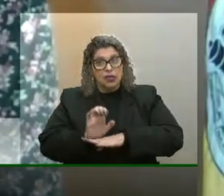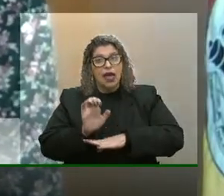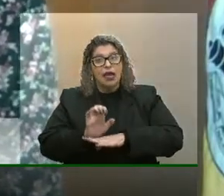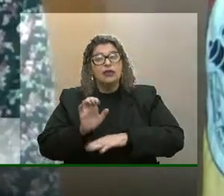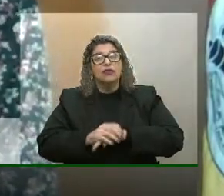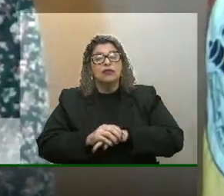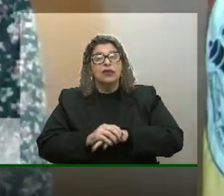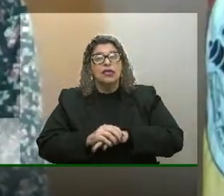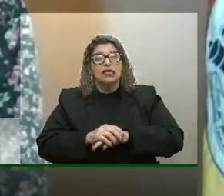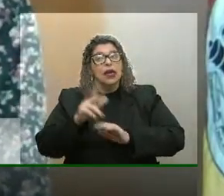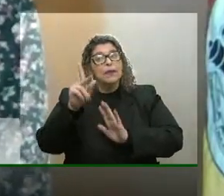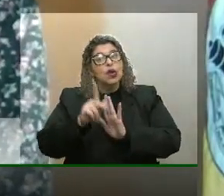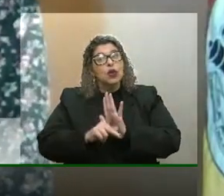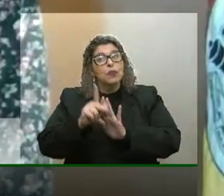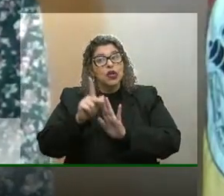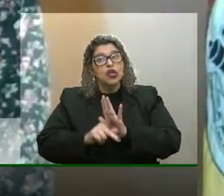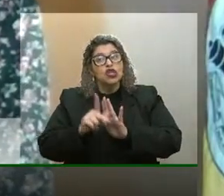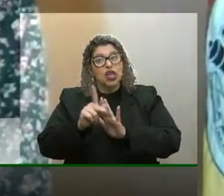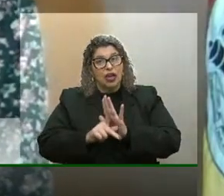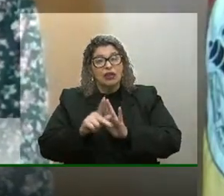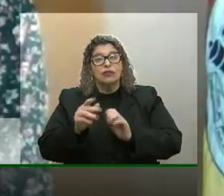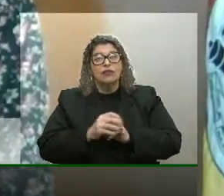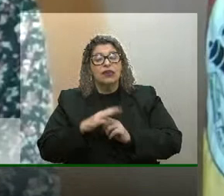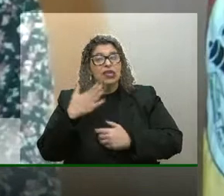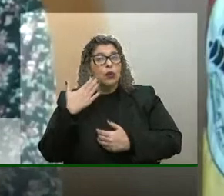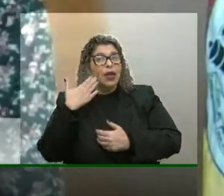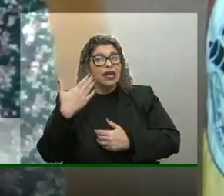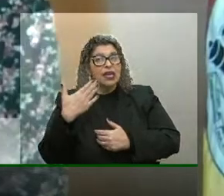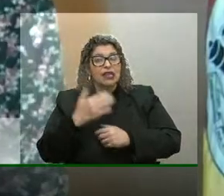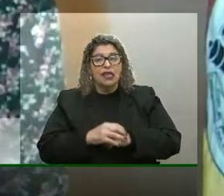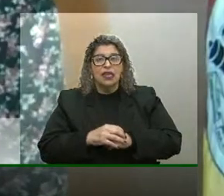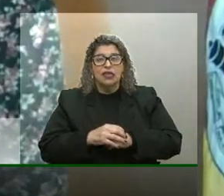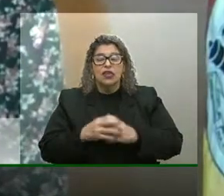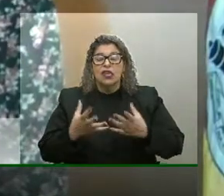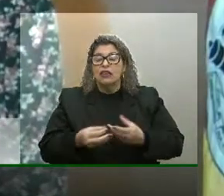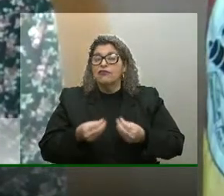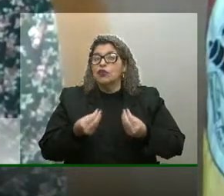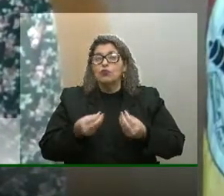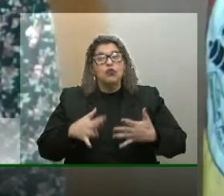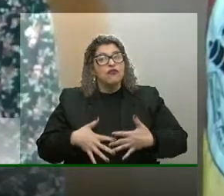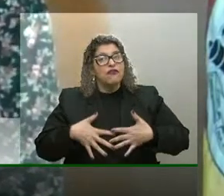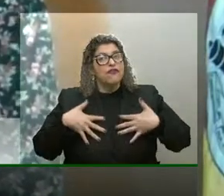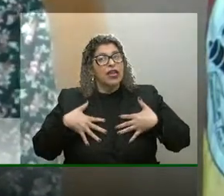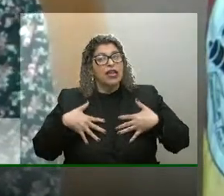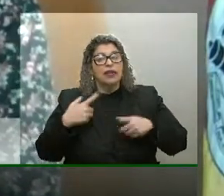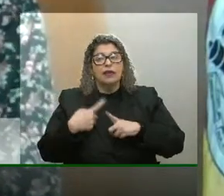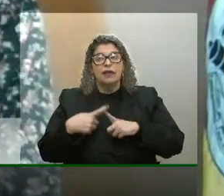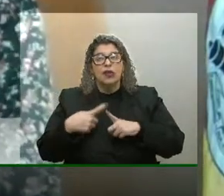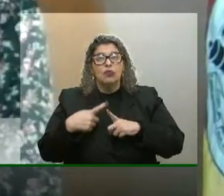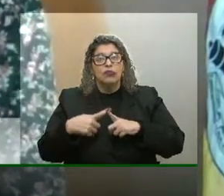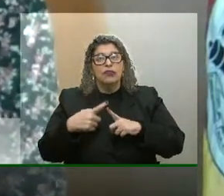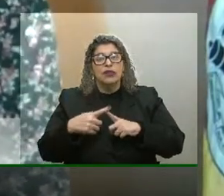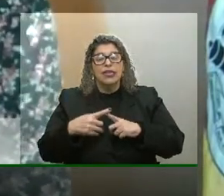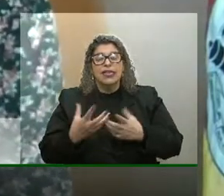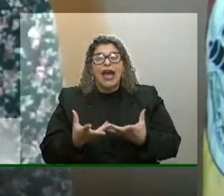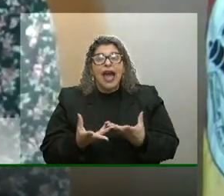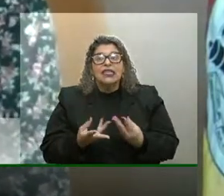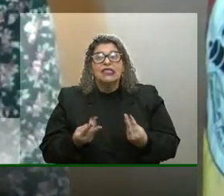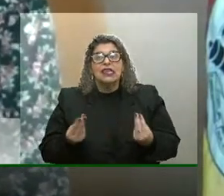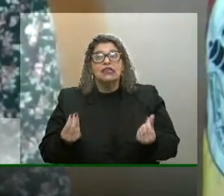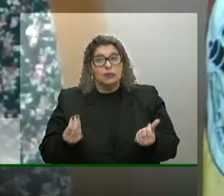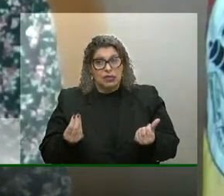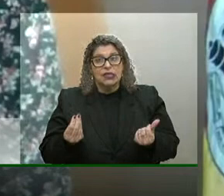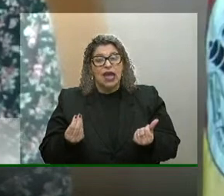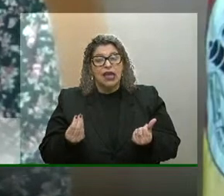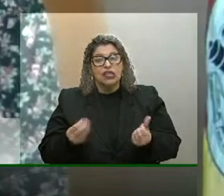projeto. E eu agradeço e comemoro a iniciativa do governo de ter a sensibilidade